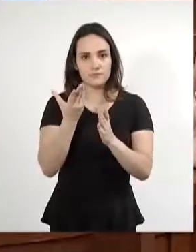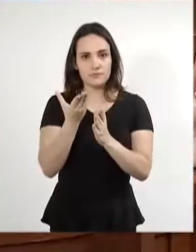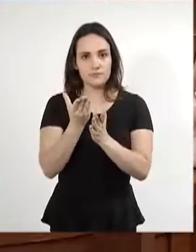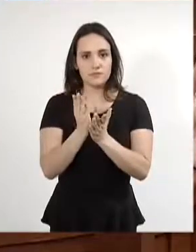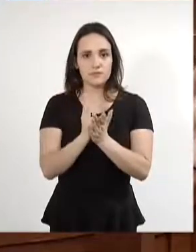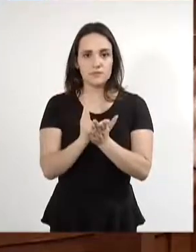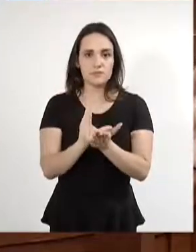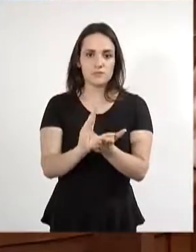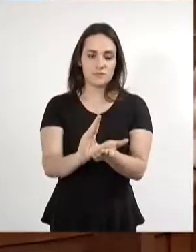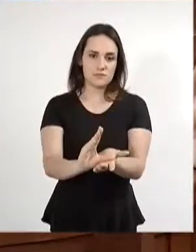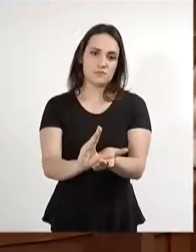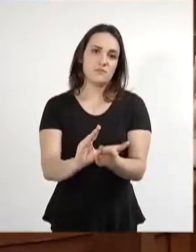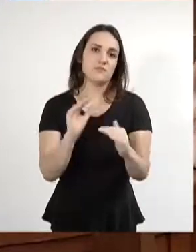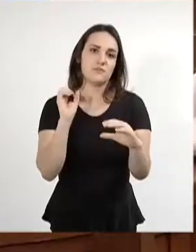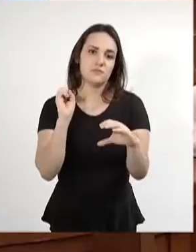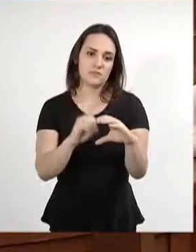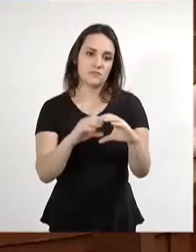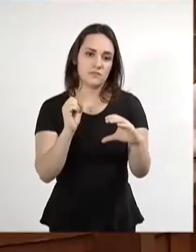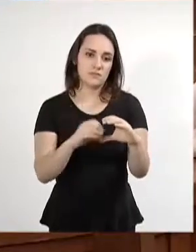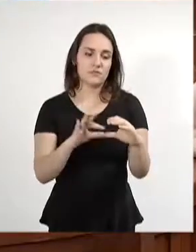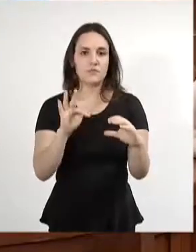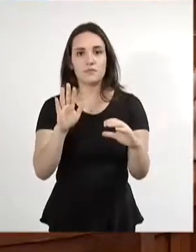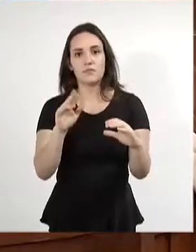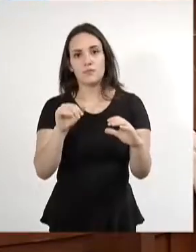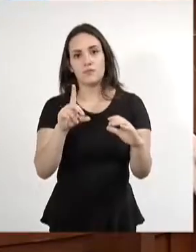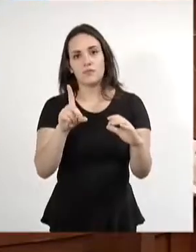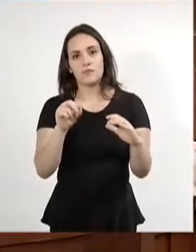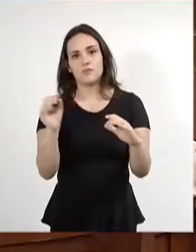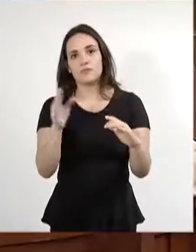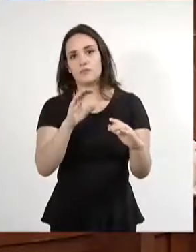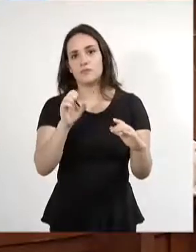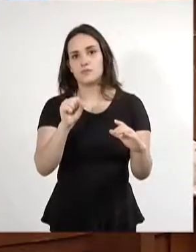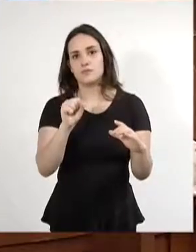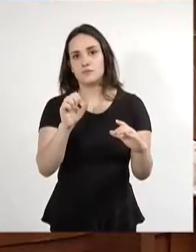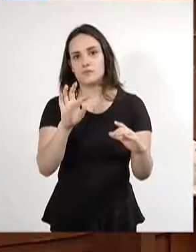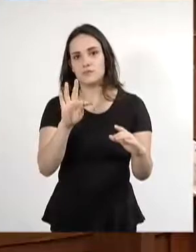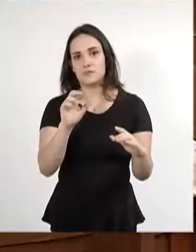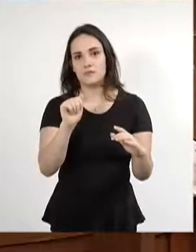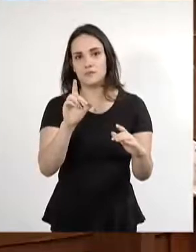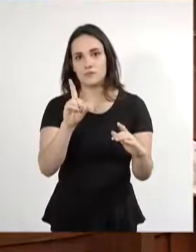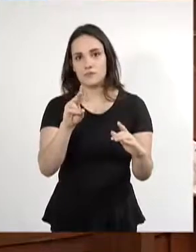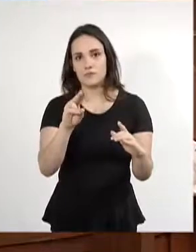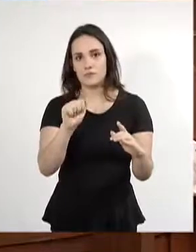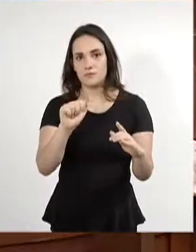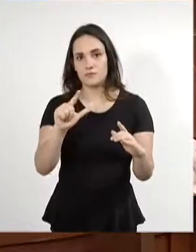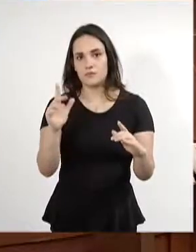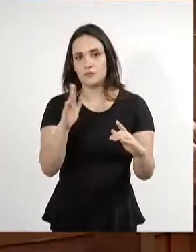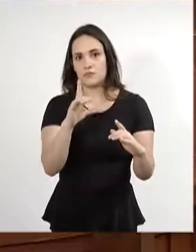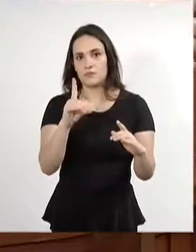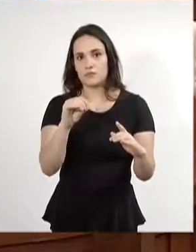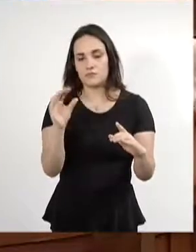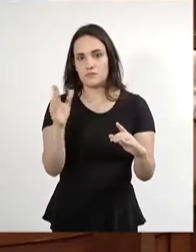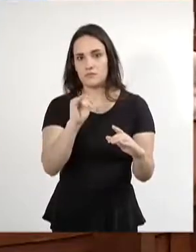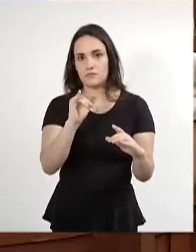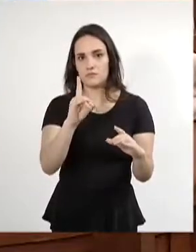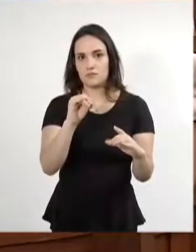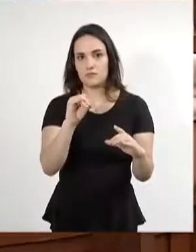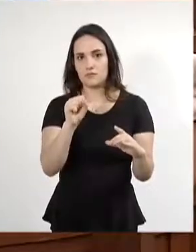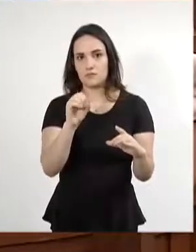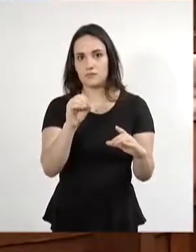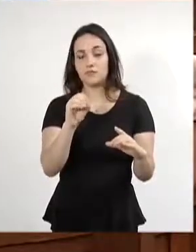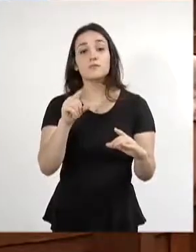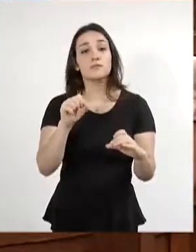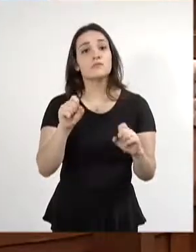Fundo Estadual do Idoso. Ações como, por exemplo, podem acontecer dentro dos